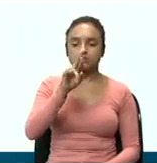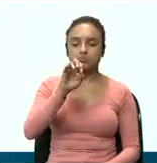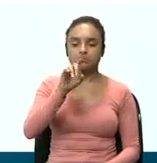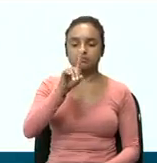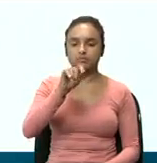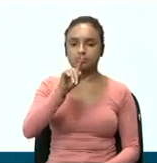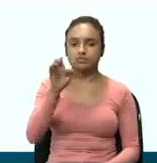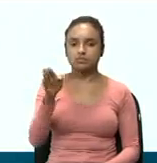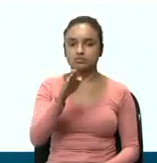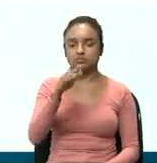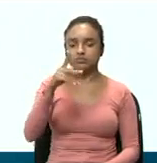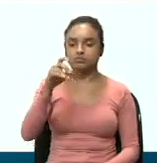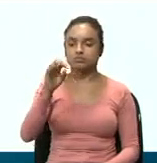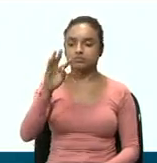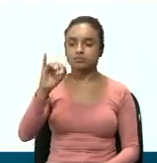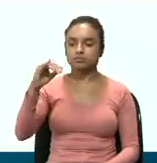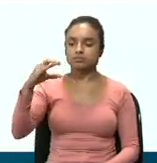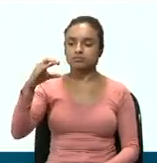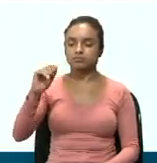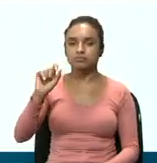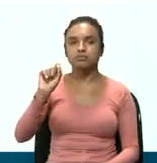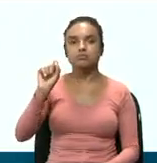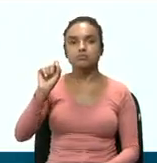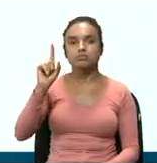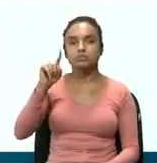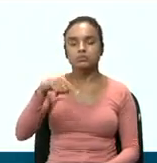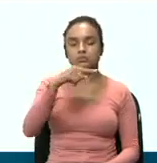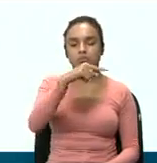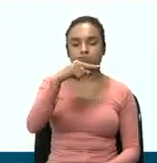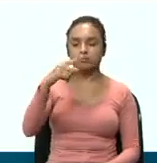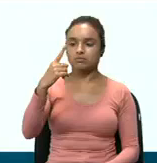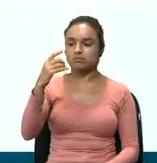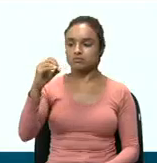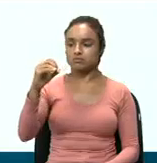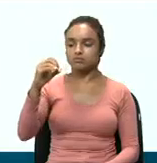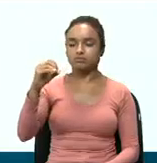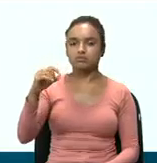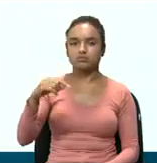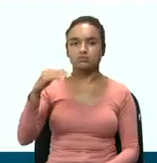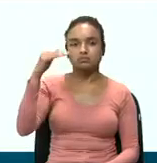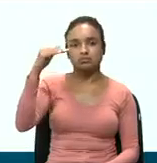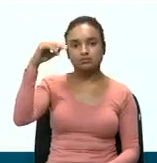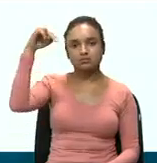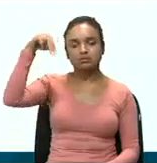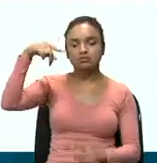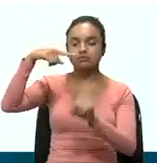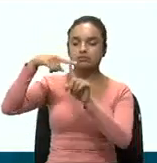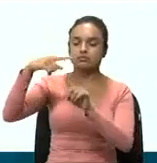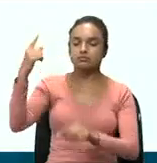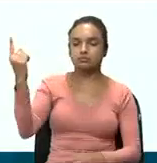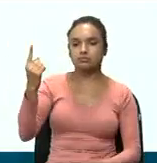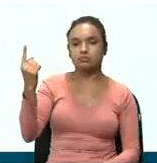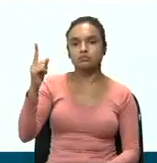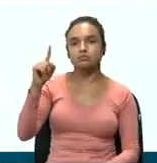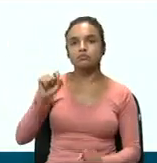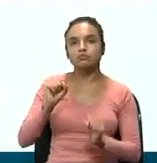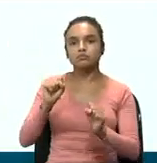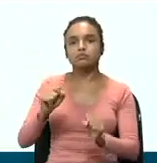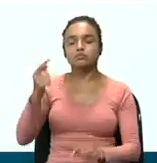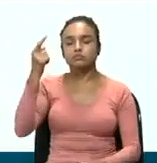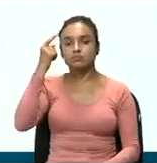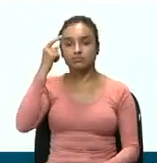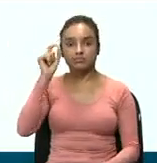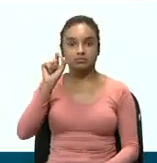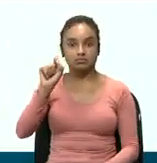elevado a n mais 1, olha lá. Menos 10 elevado a n mais 1, ele pode ser visto como